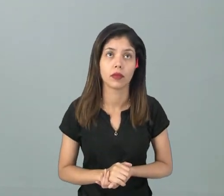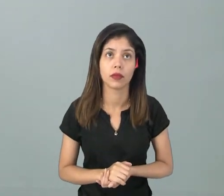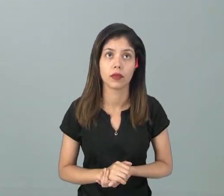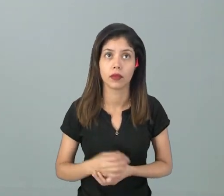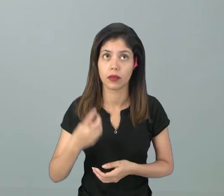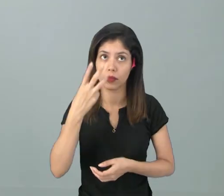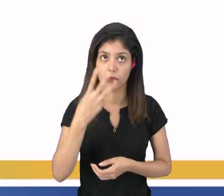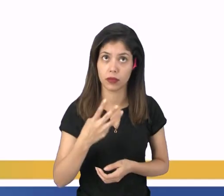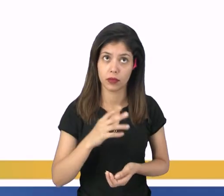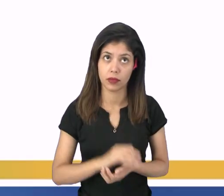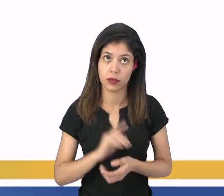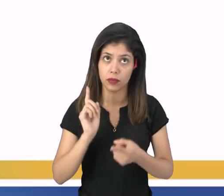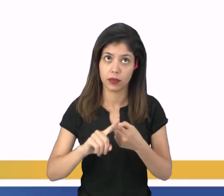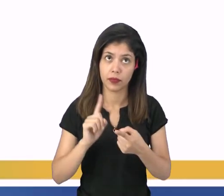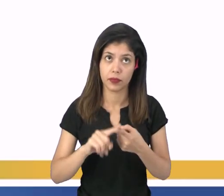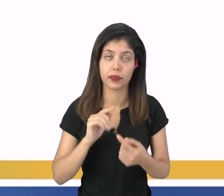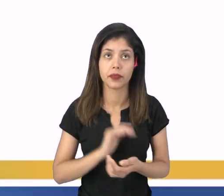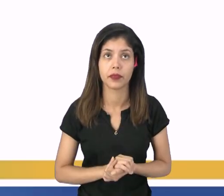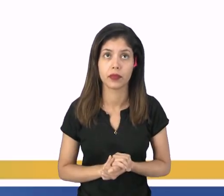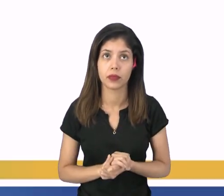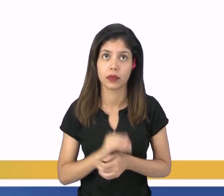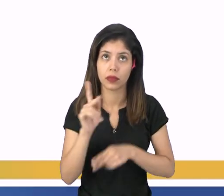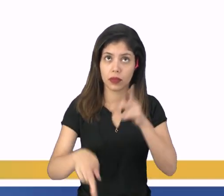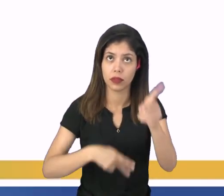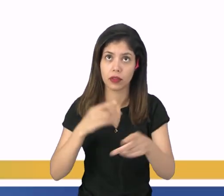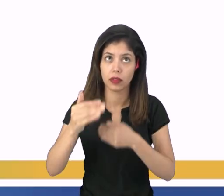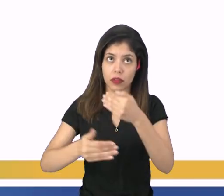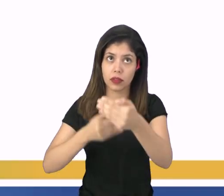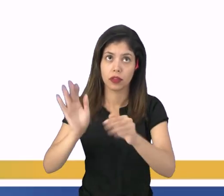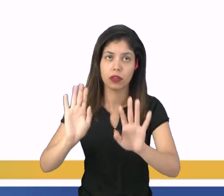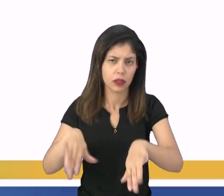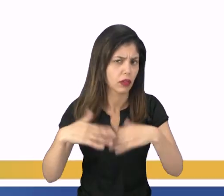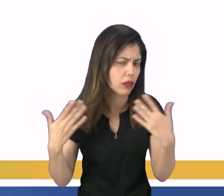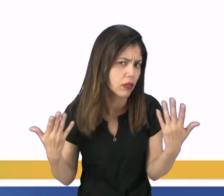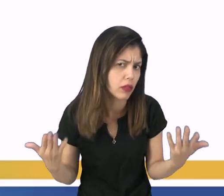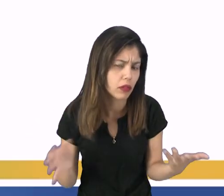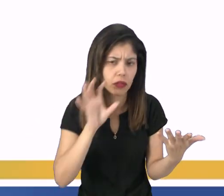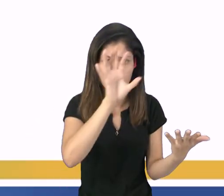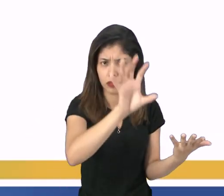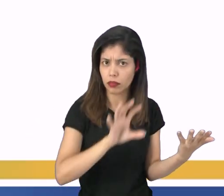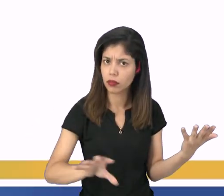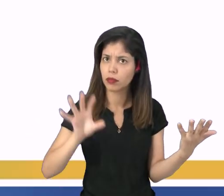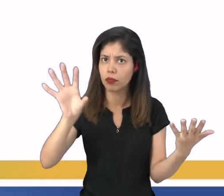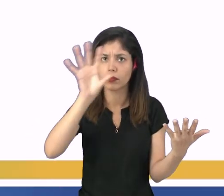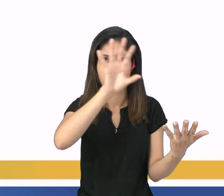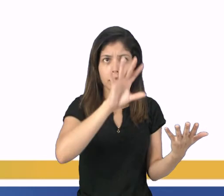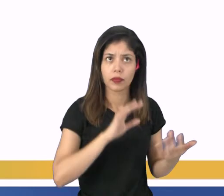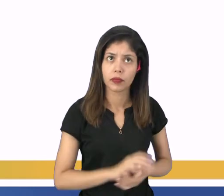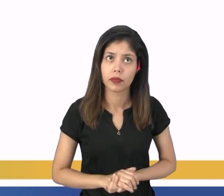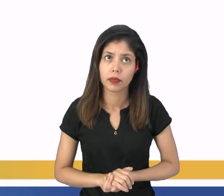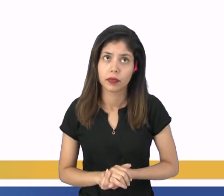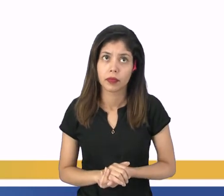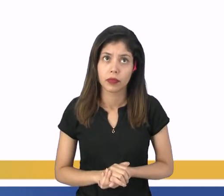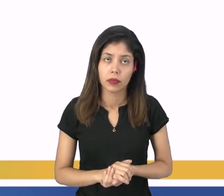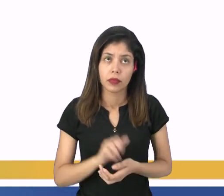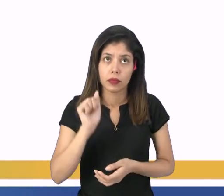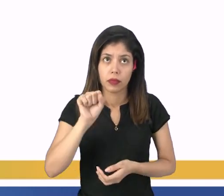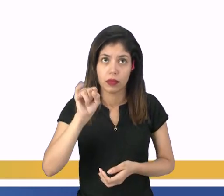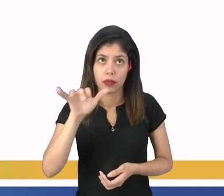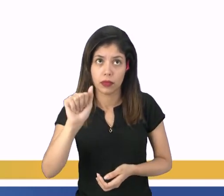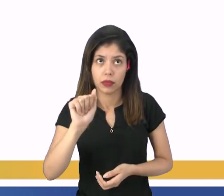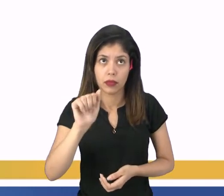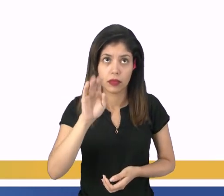3 questões. A primeira diz o seguinte: os Incas foram povos que se desenvolveram em qual destes continentes?